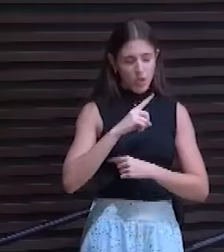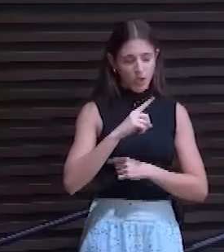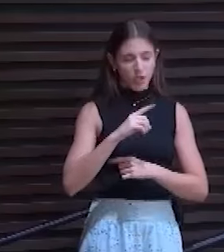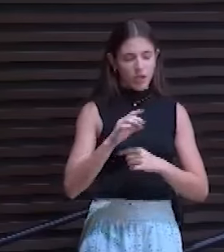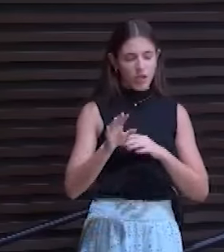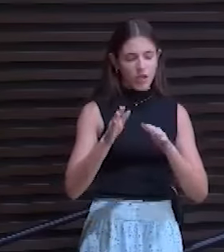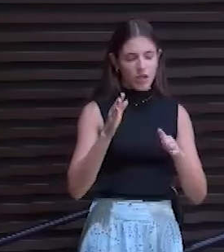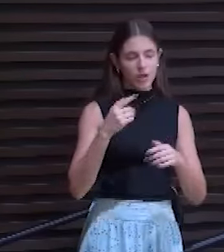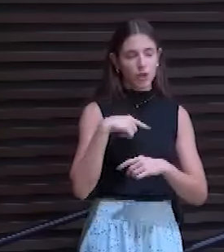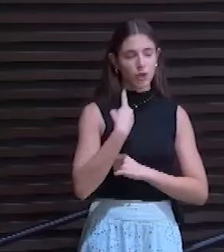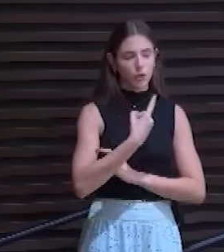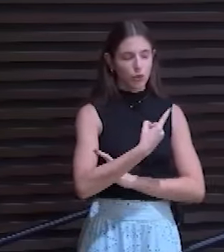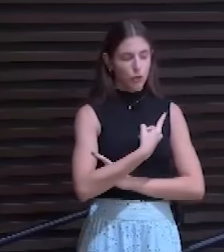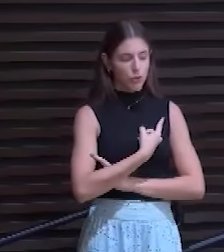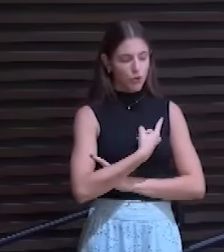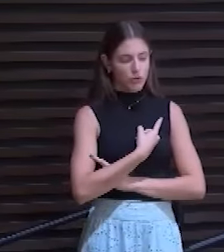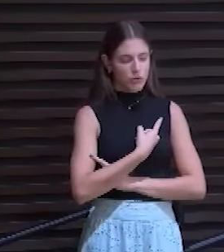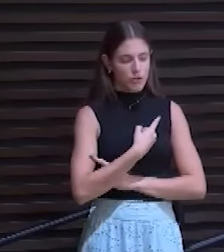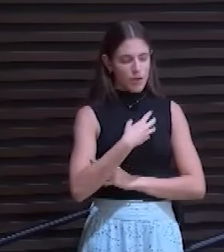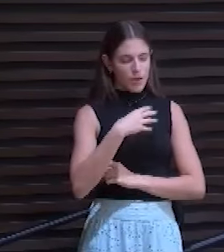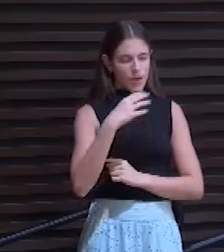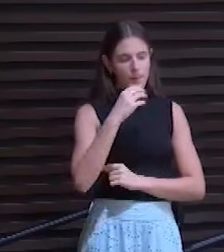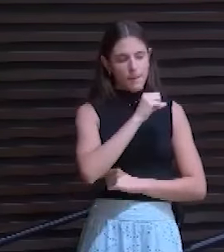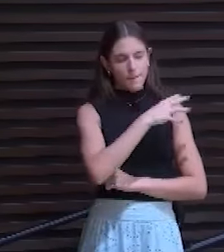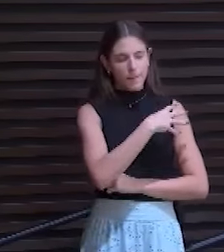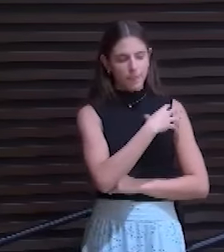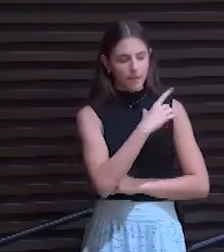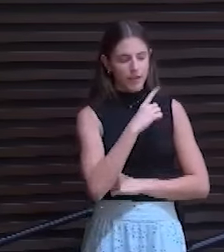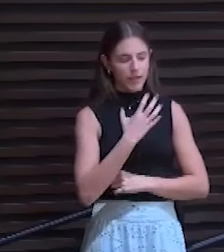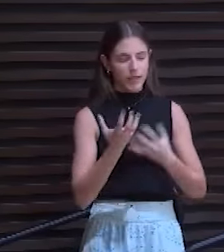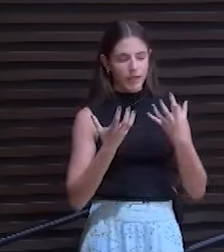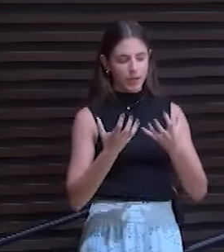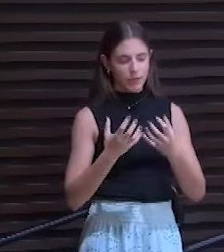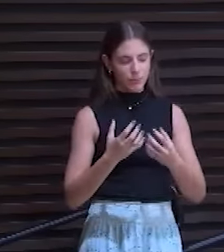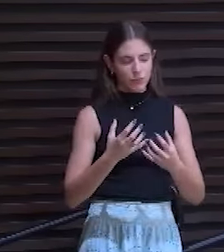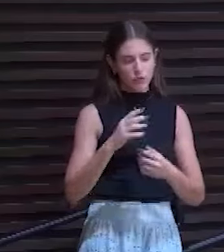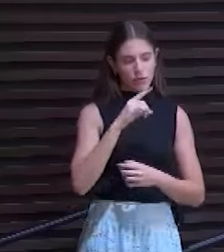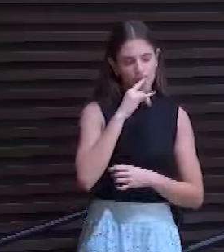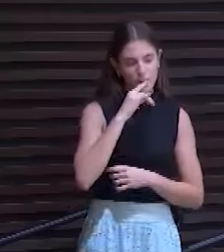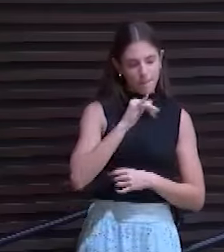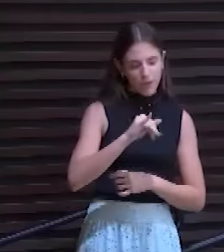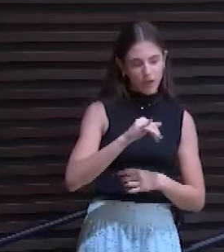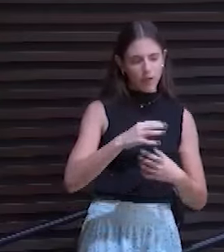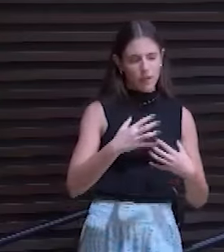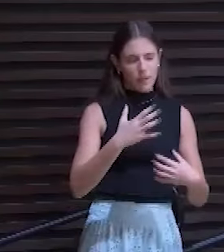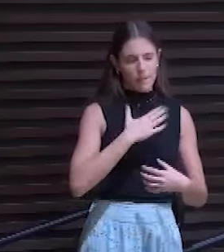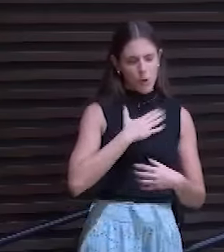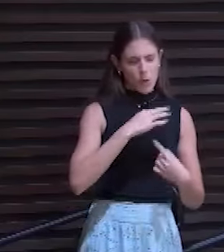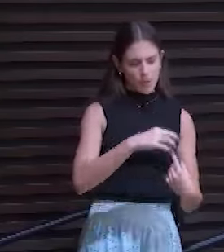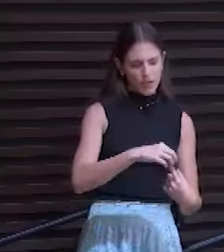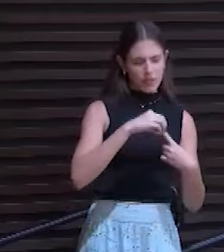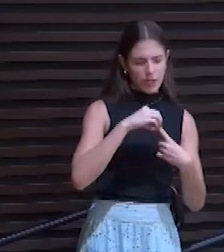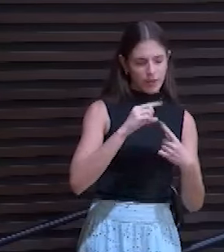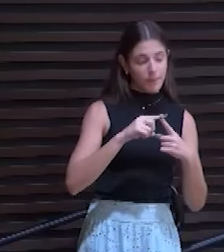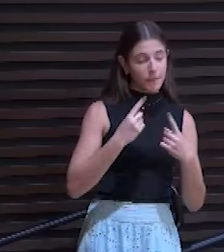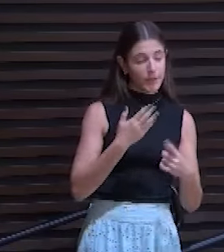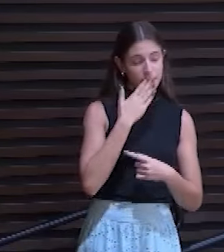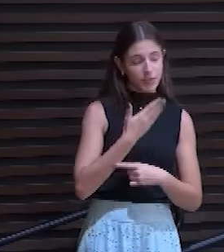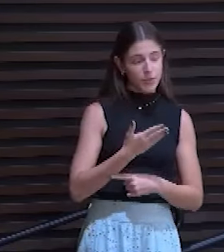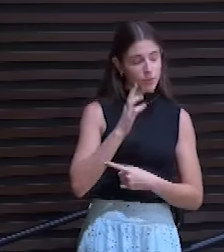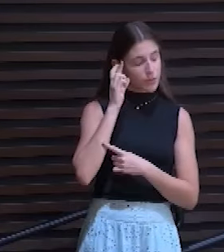dos nossos filhos. Mas nos ensina, Pai, a ser embaixadores. Nos ensina pelo Teu Espírito a entregar os